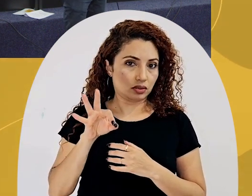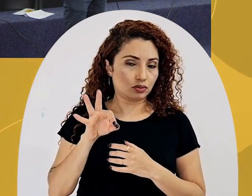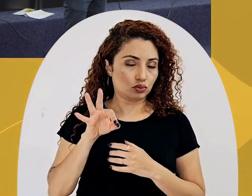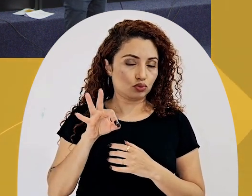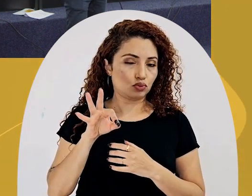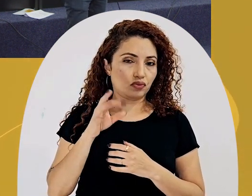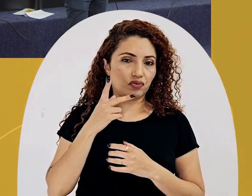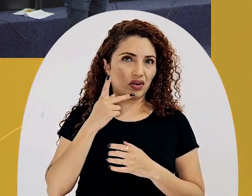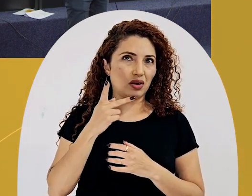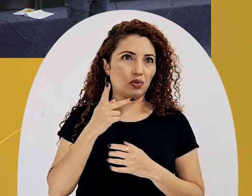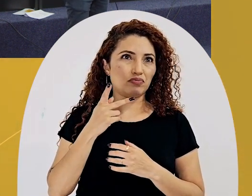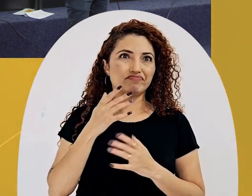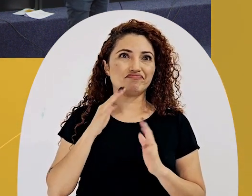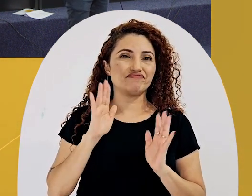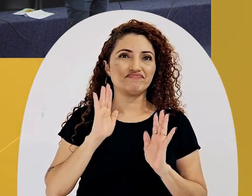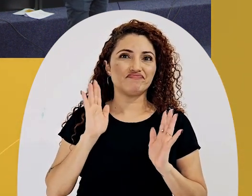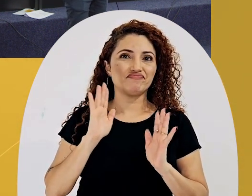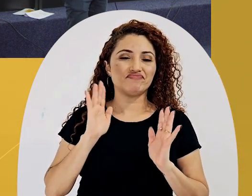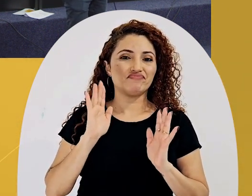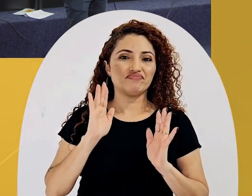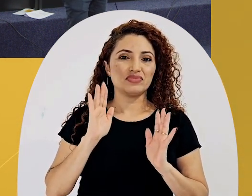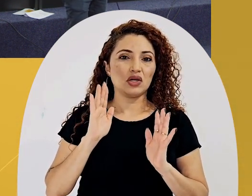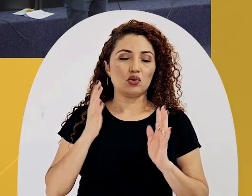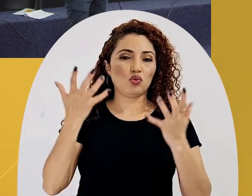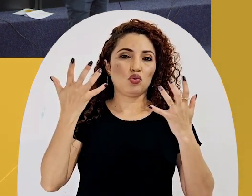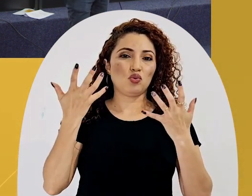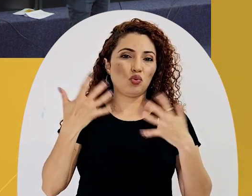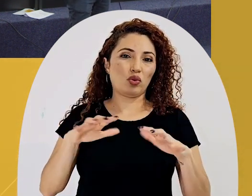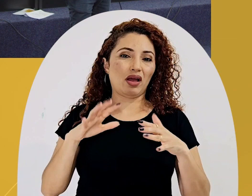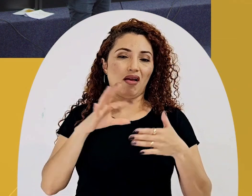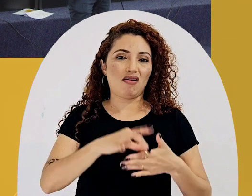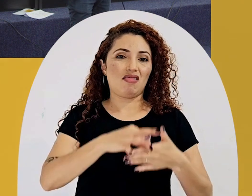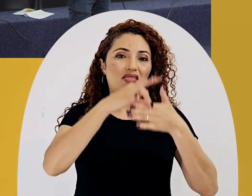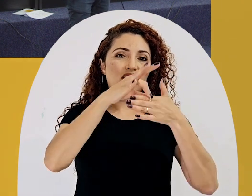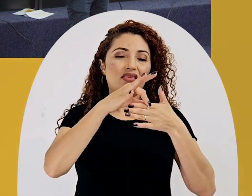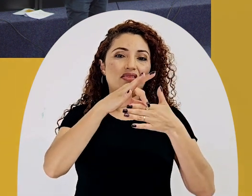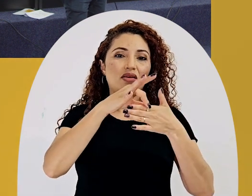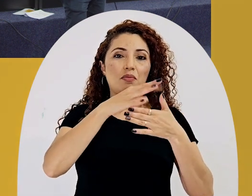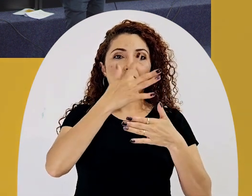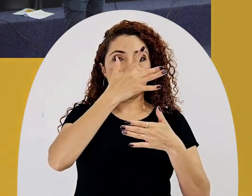10% não gostariam de ter uma liderança com orientação sexual diferente da dele.